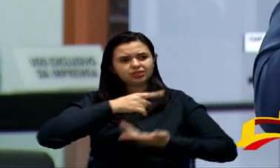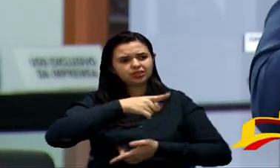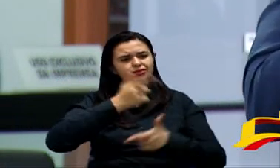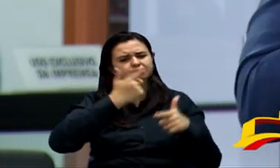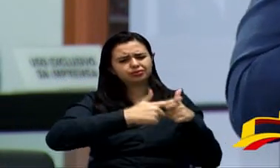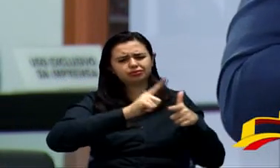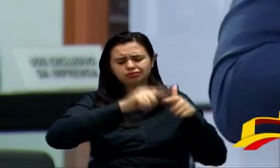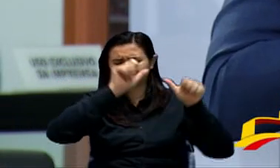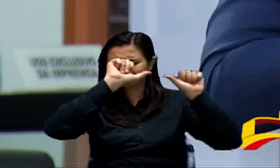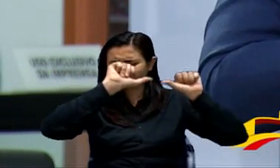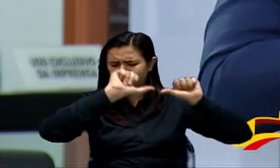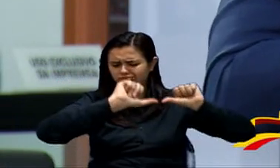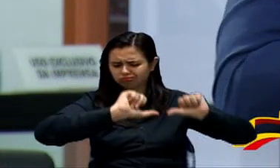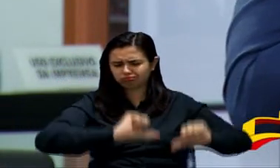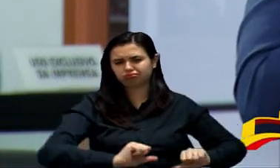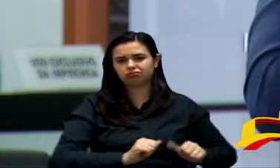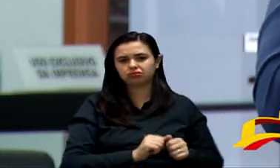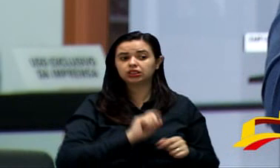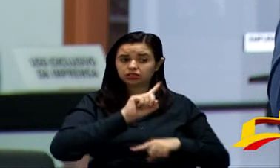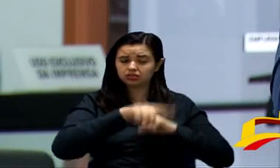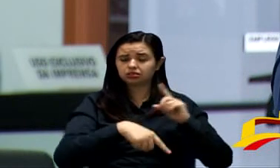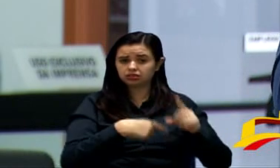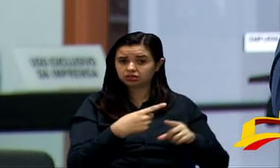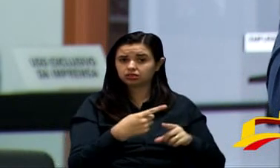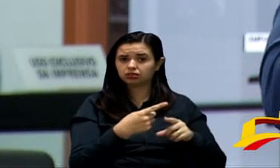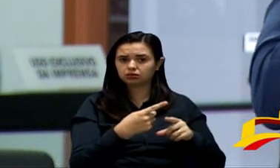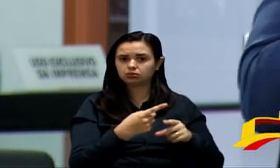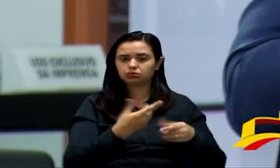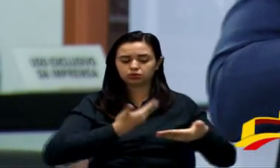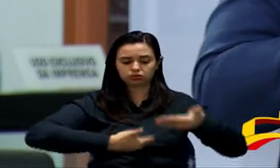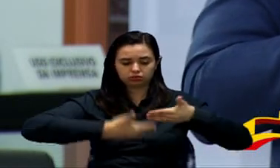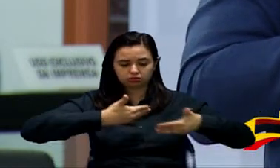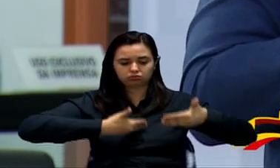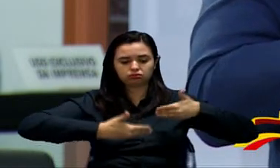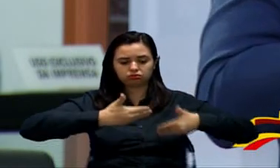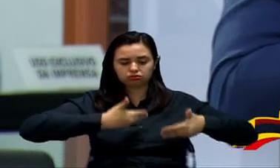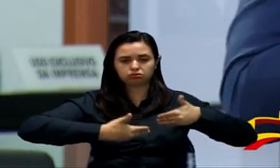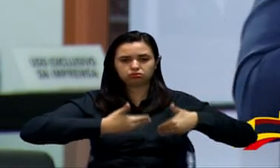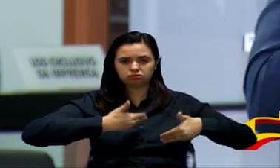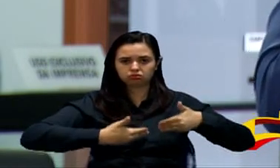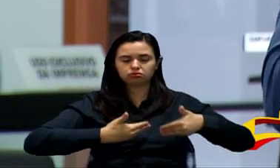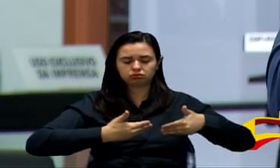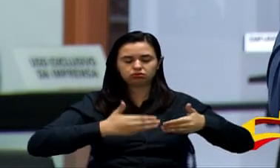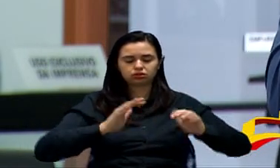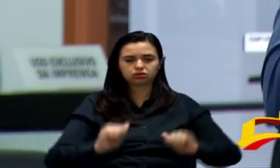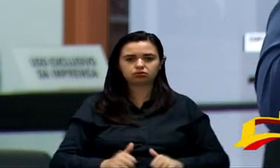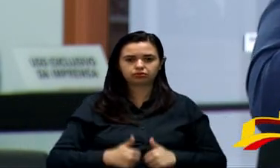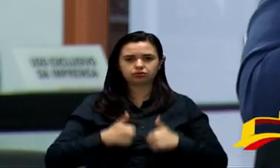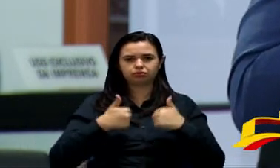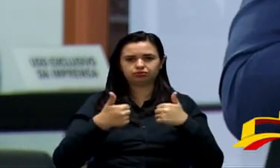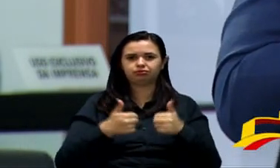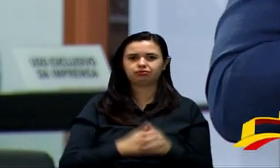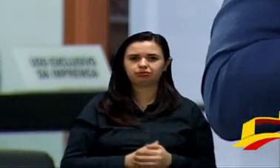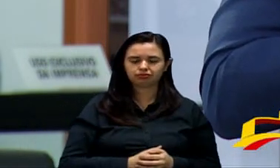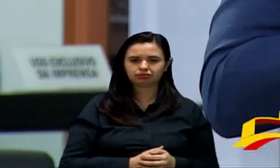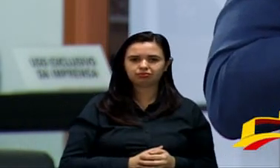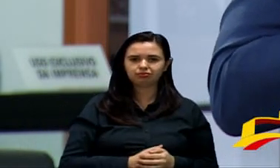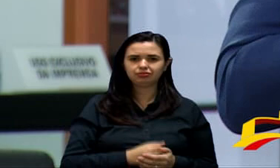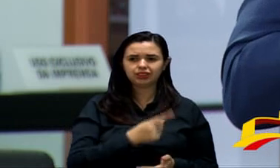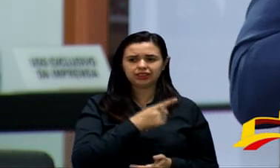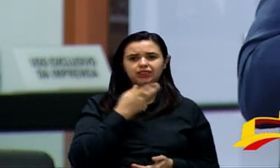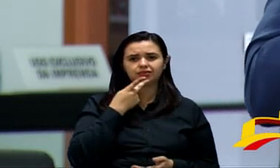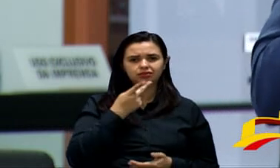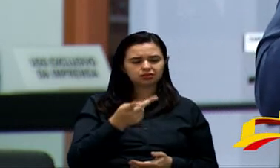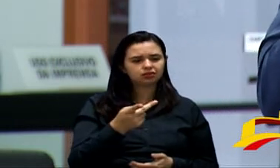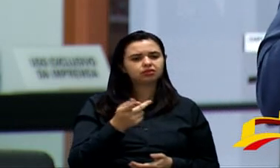saiu dessa. Ele falou para mim: Vitão, nós que viemos daqui, graças a Deus, você nunca experimentou.